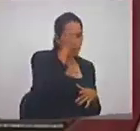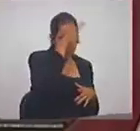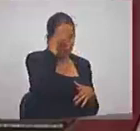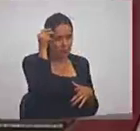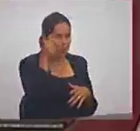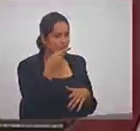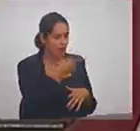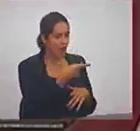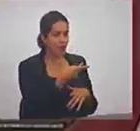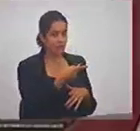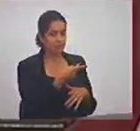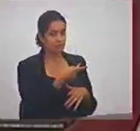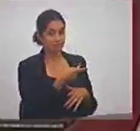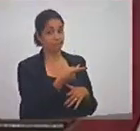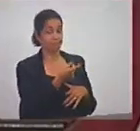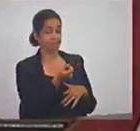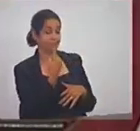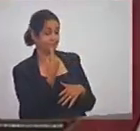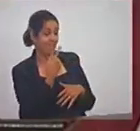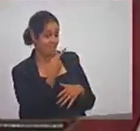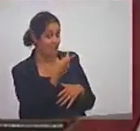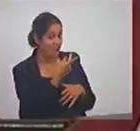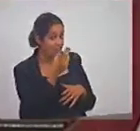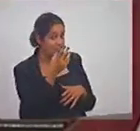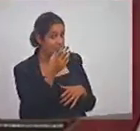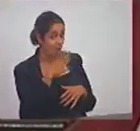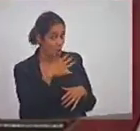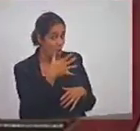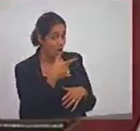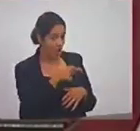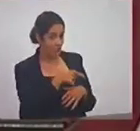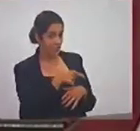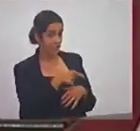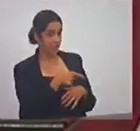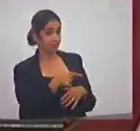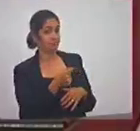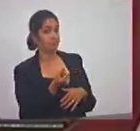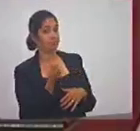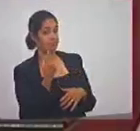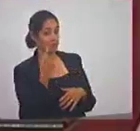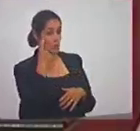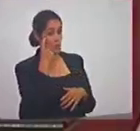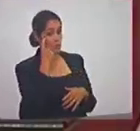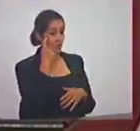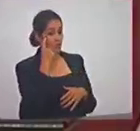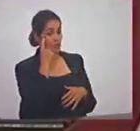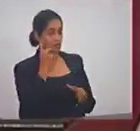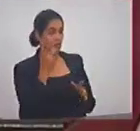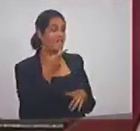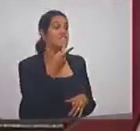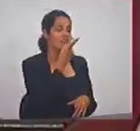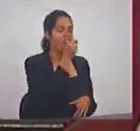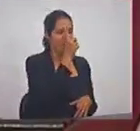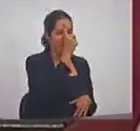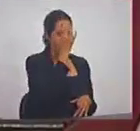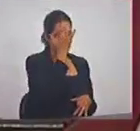ouviu. Eu também ouvi. Você sabe que eu não estou falando mentira. Então, agora que ficou a história. Falar é fácil,